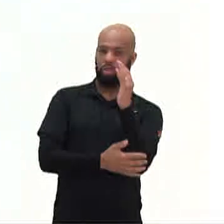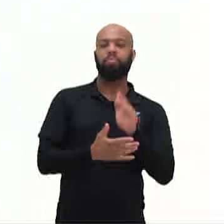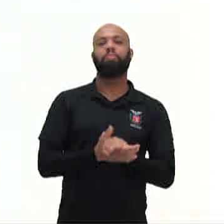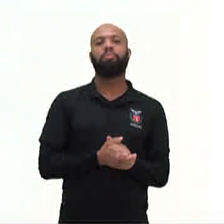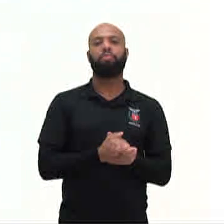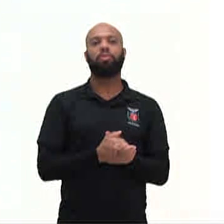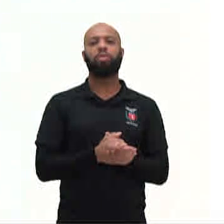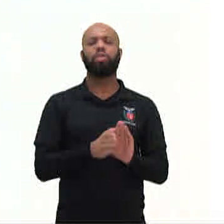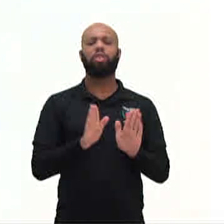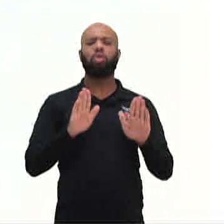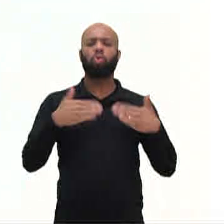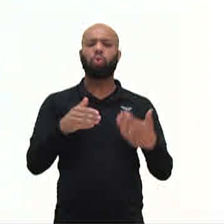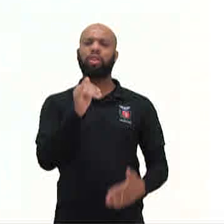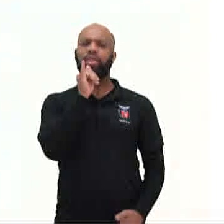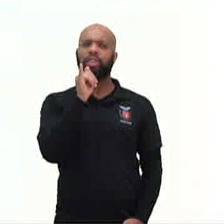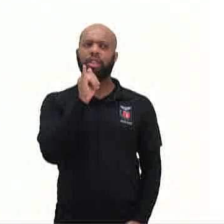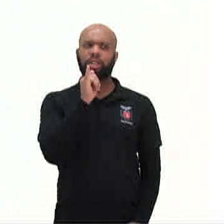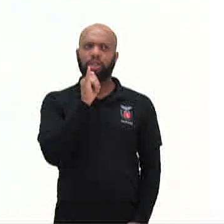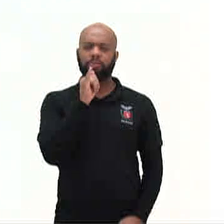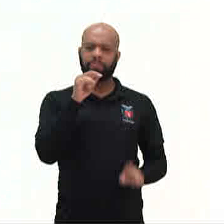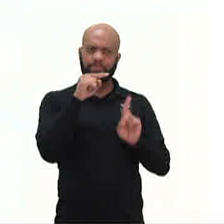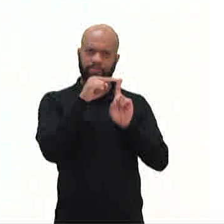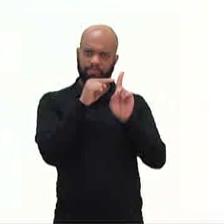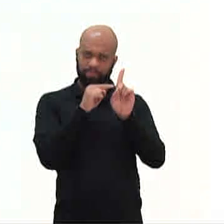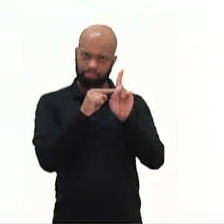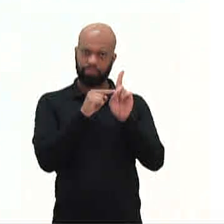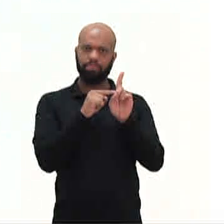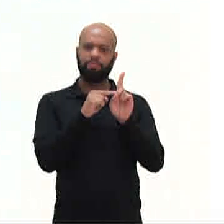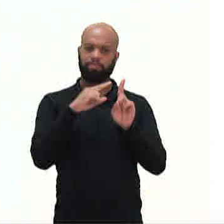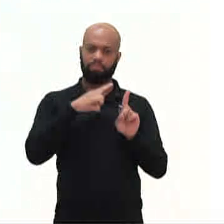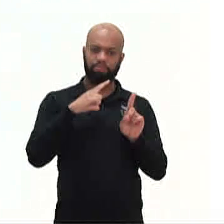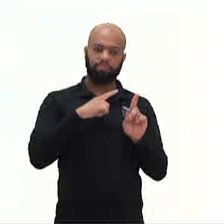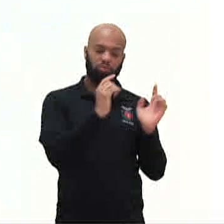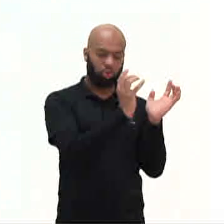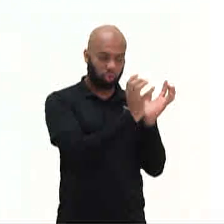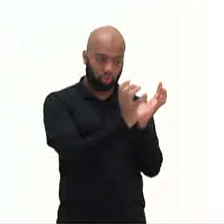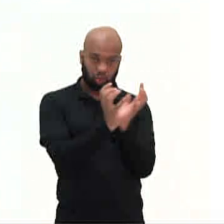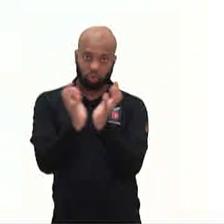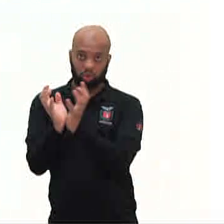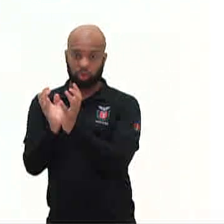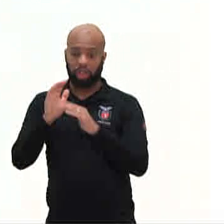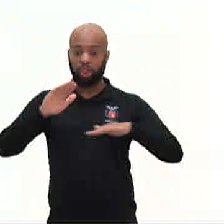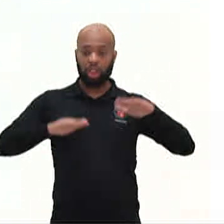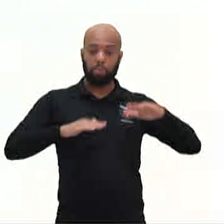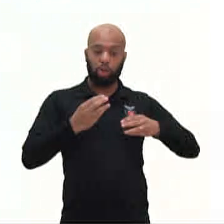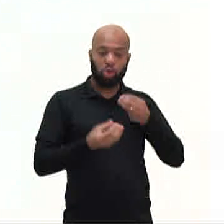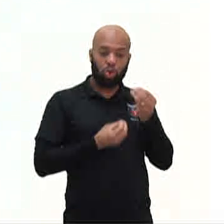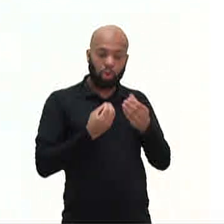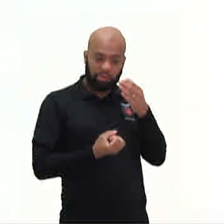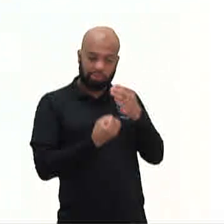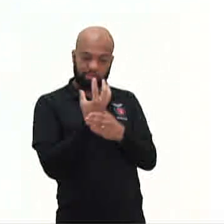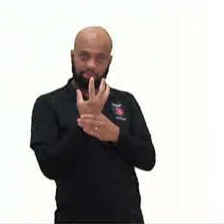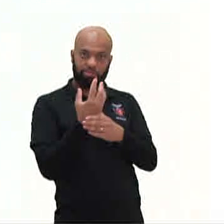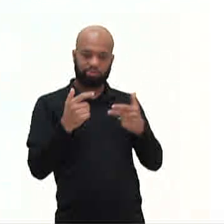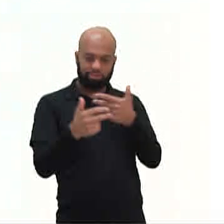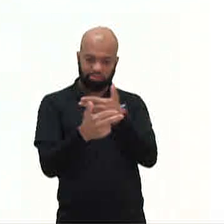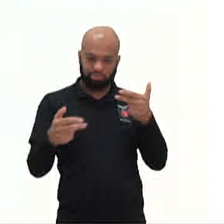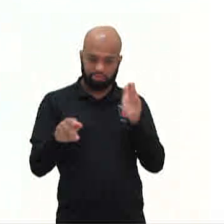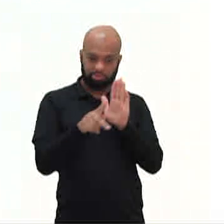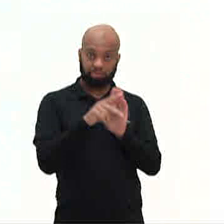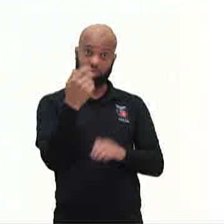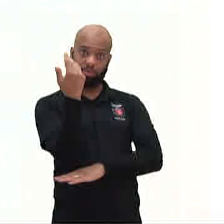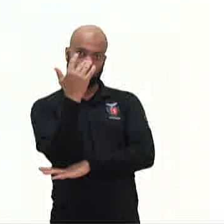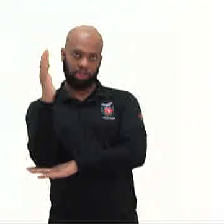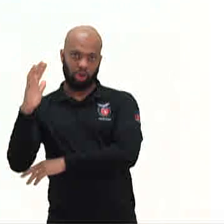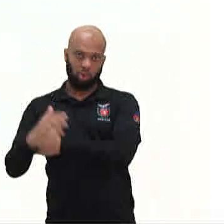falamos dos exemplos ali de recursos naturais, né, nós falamos da classificação de acordo com a origem desses recursos naturais, então